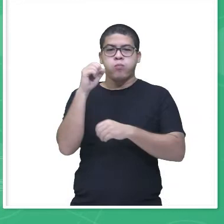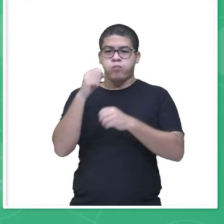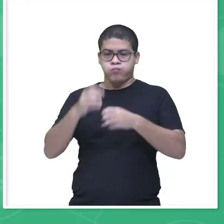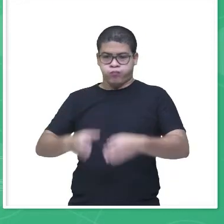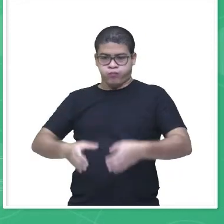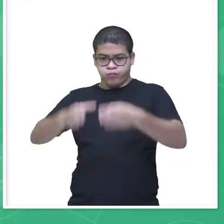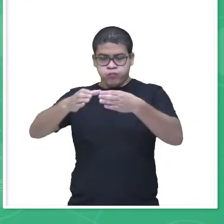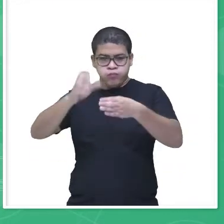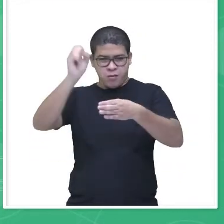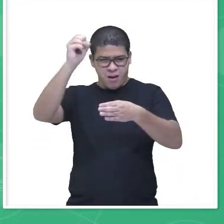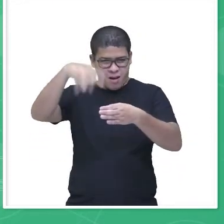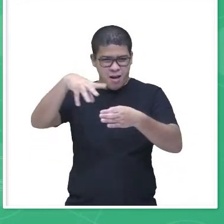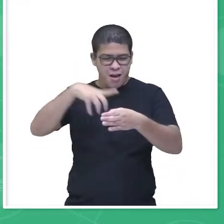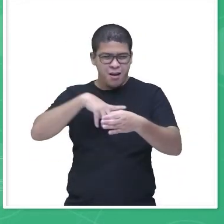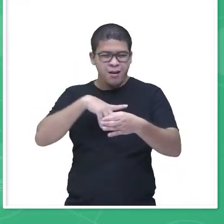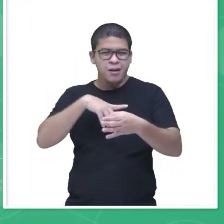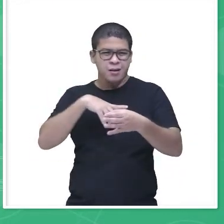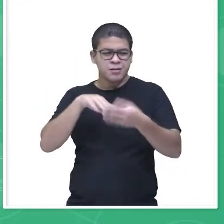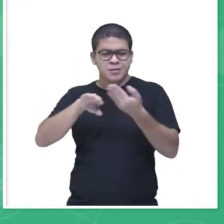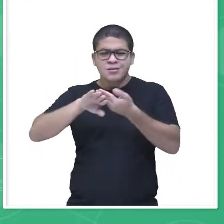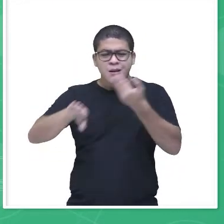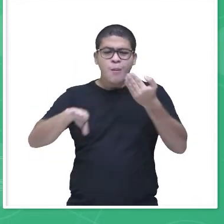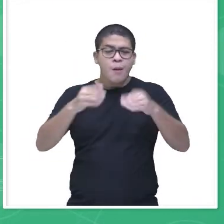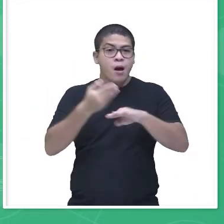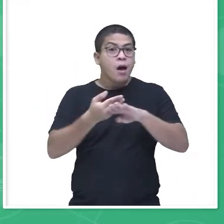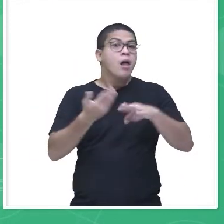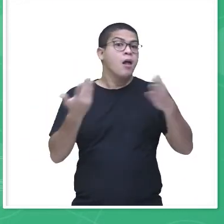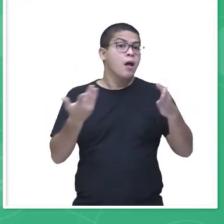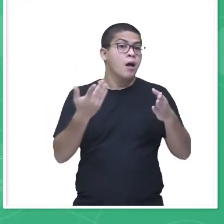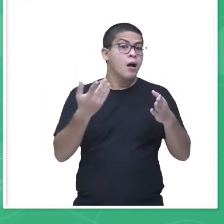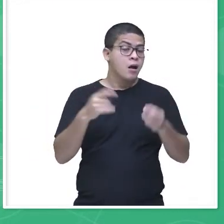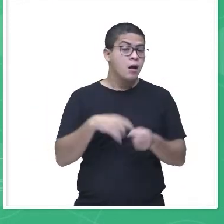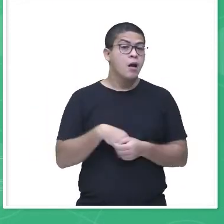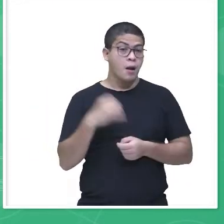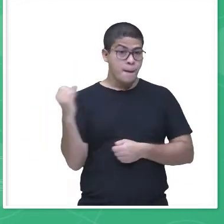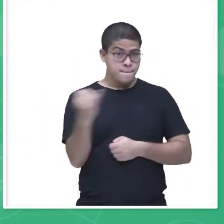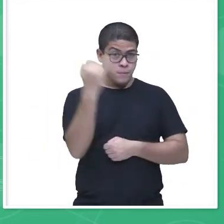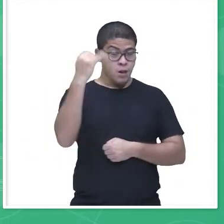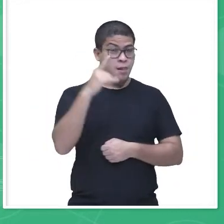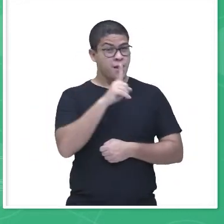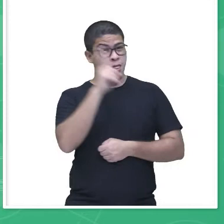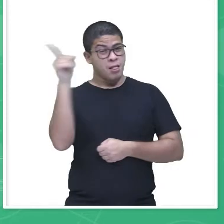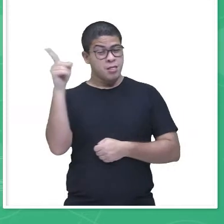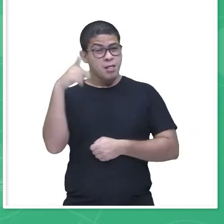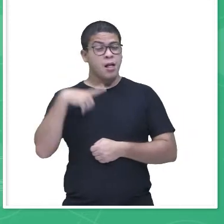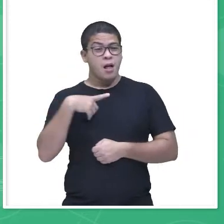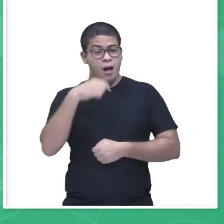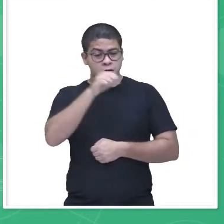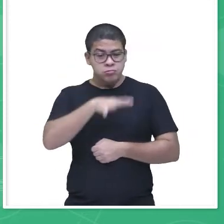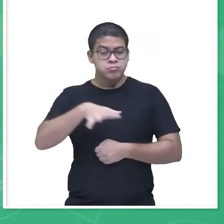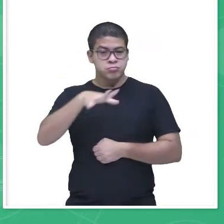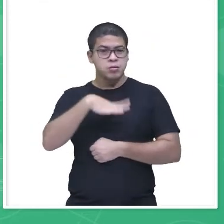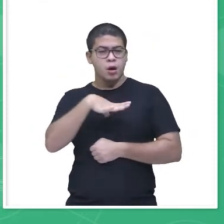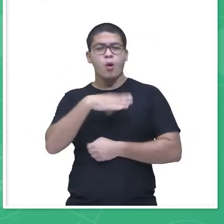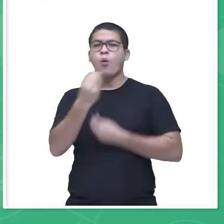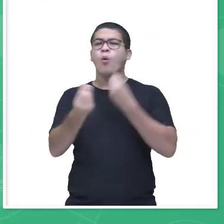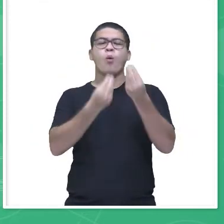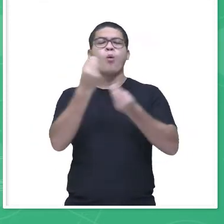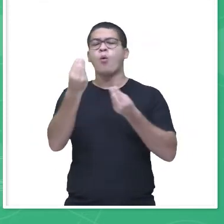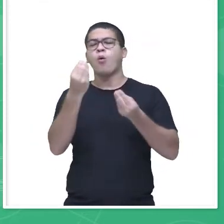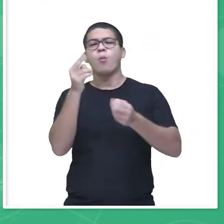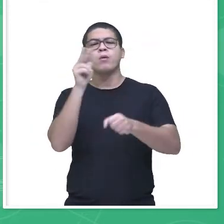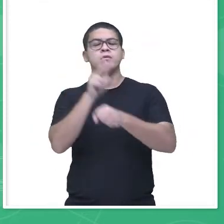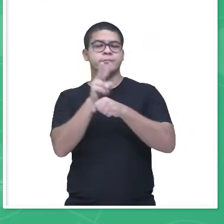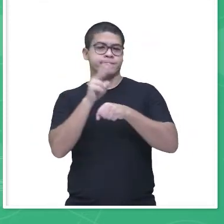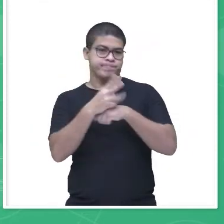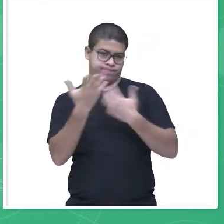pelo menos separe eles, que mesmo assim lá, né, os coletores eles vão saber como dar conta